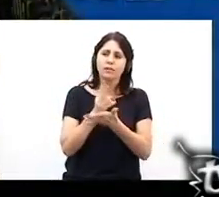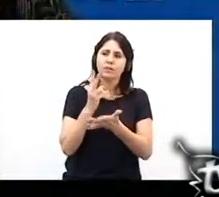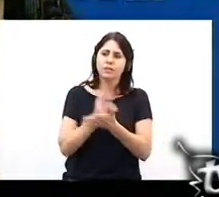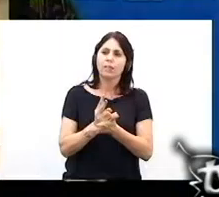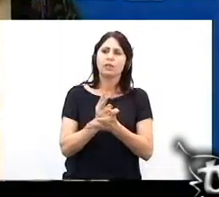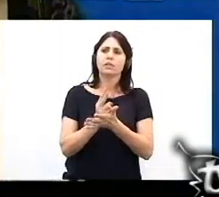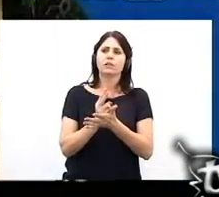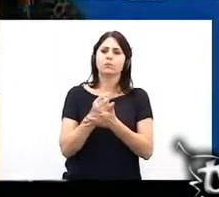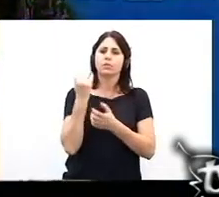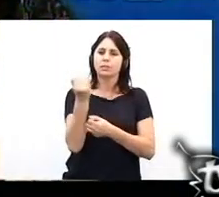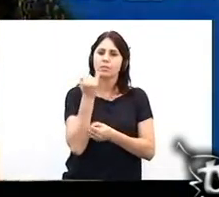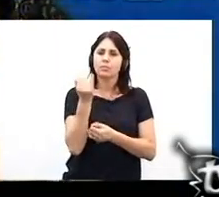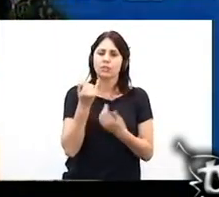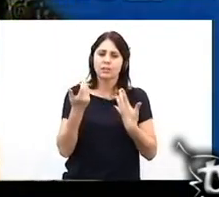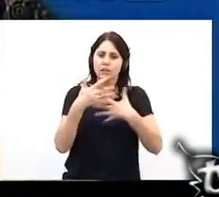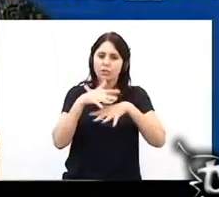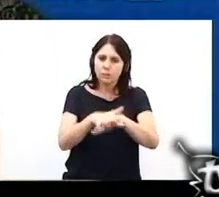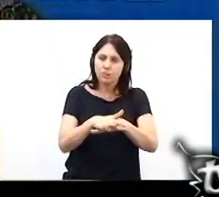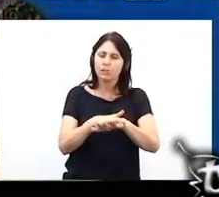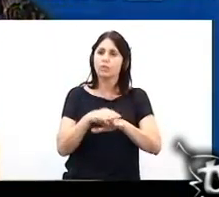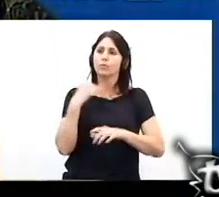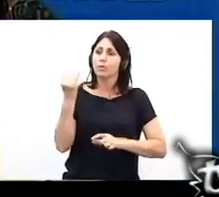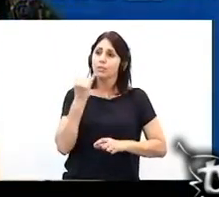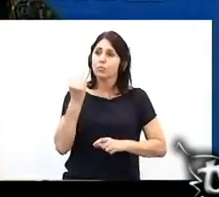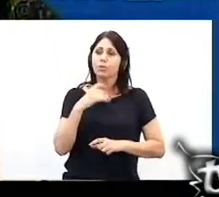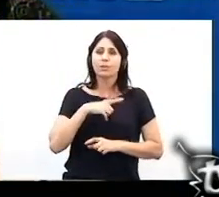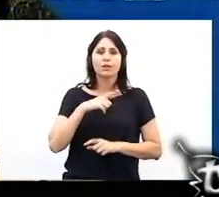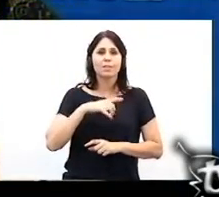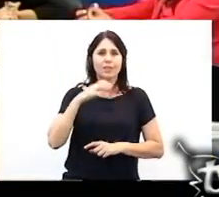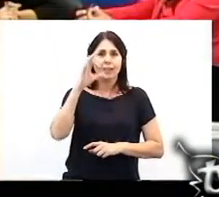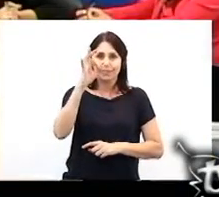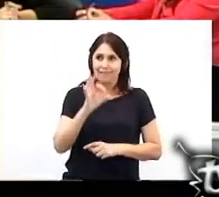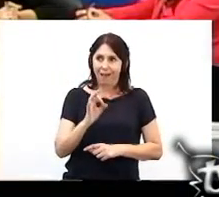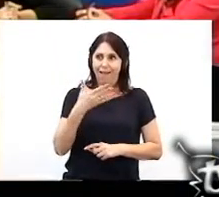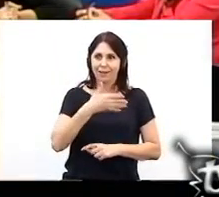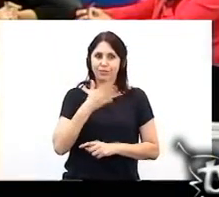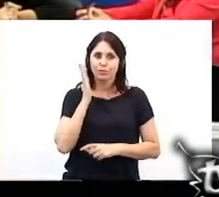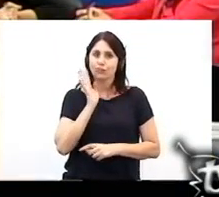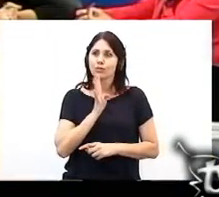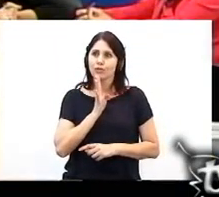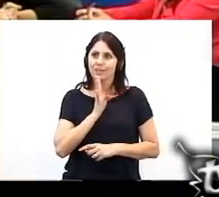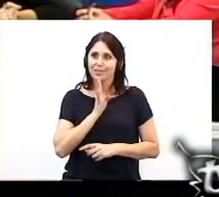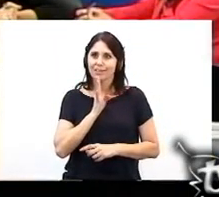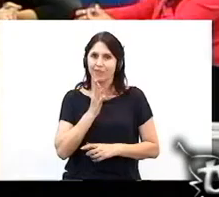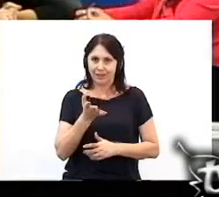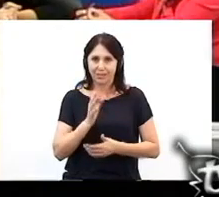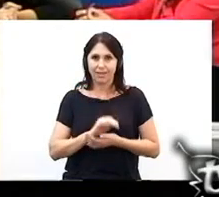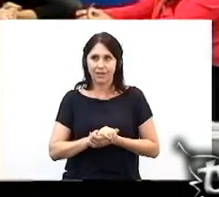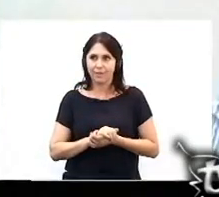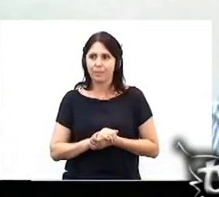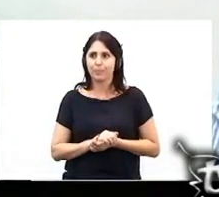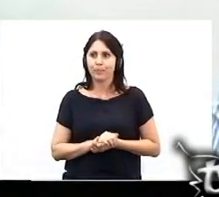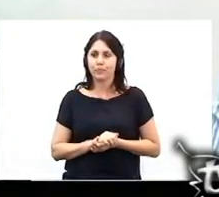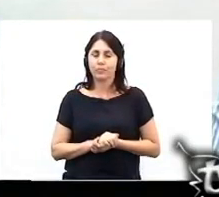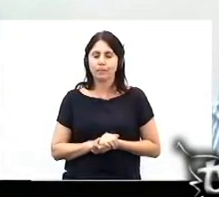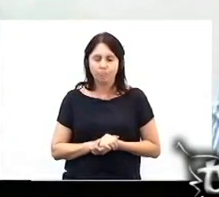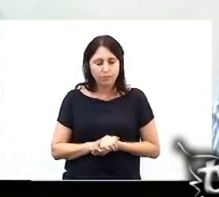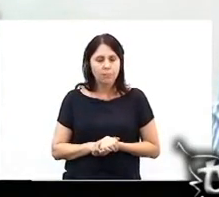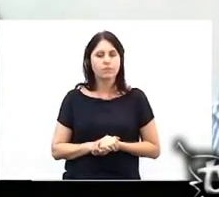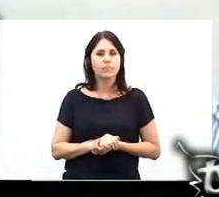nesse espaço, não é? Através dessa inclusão. E a senhora fala muito nessa questão, né, da